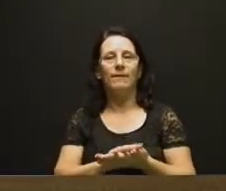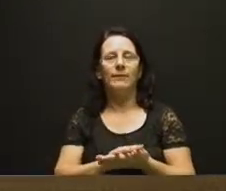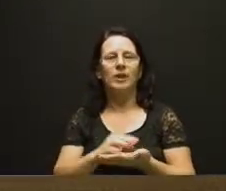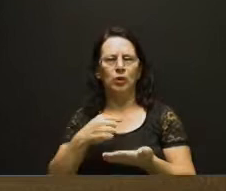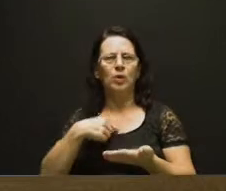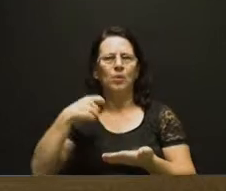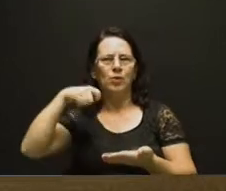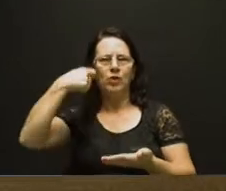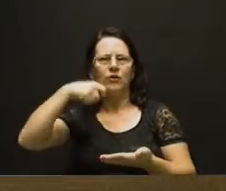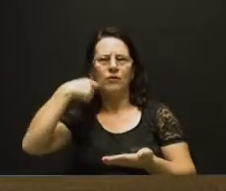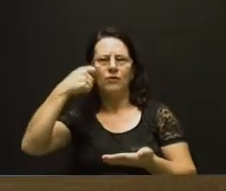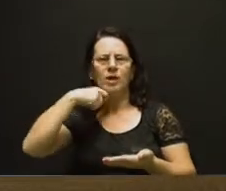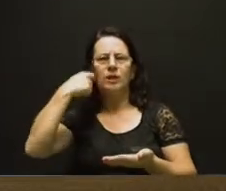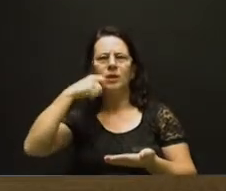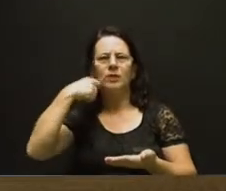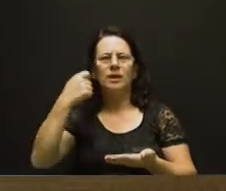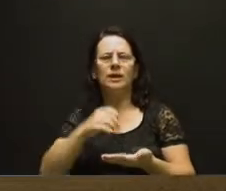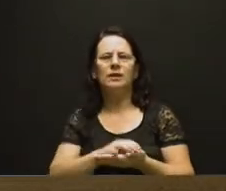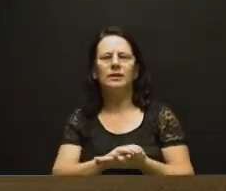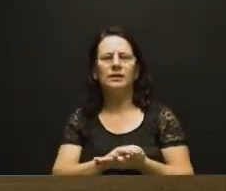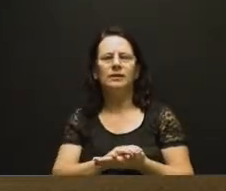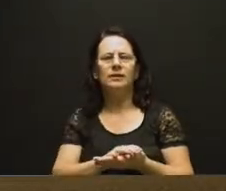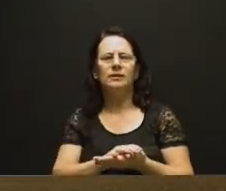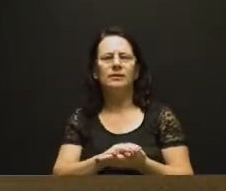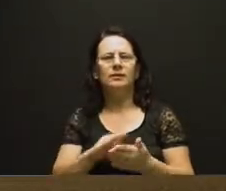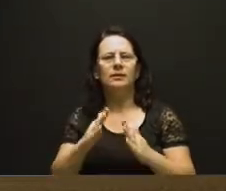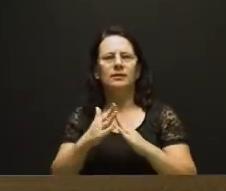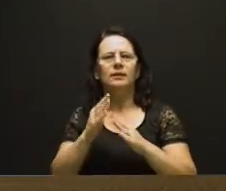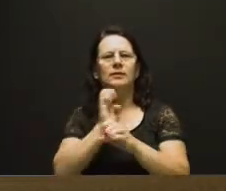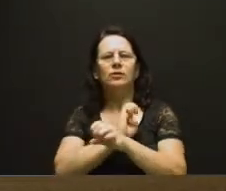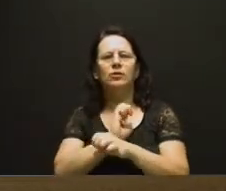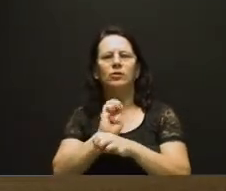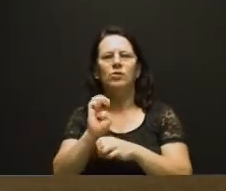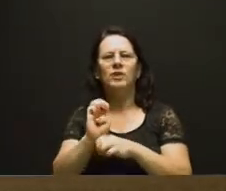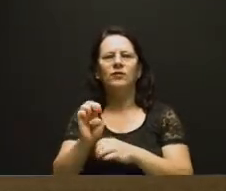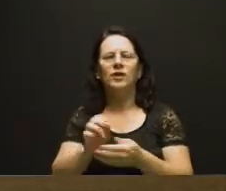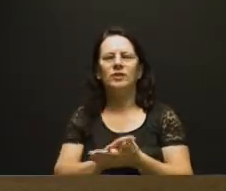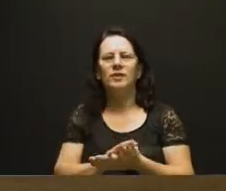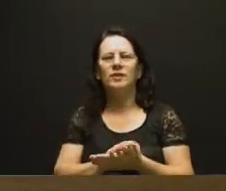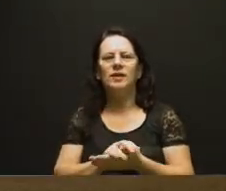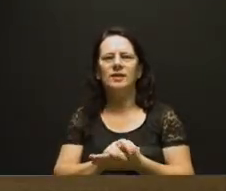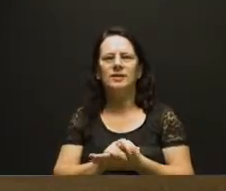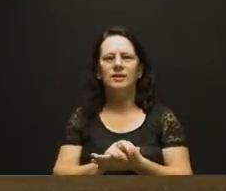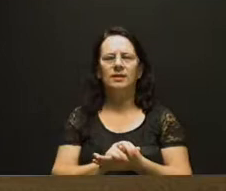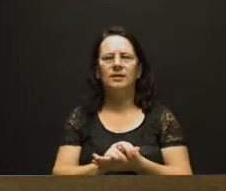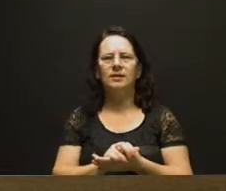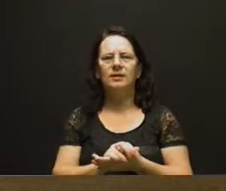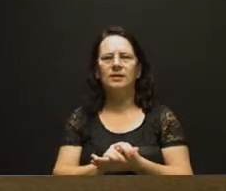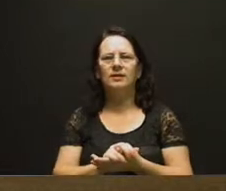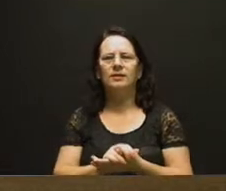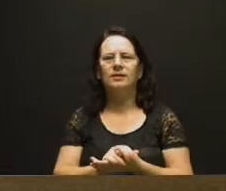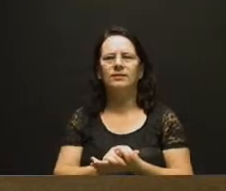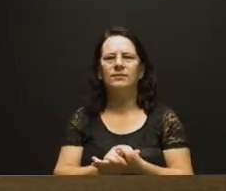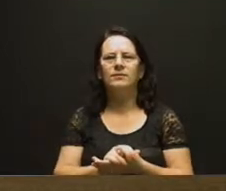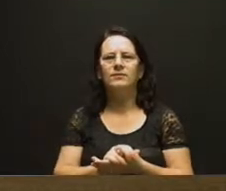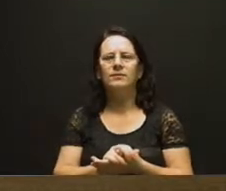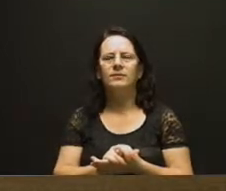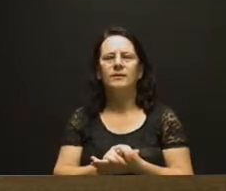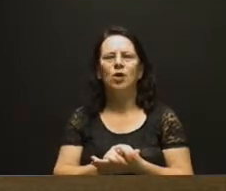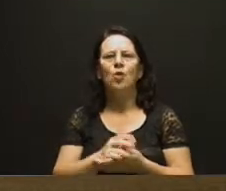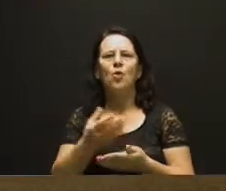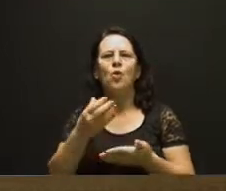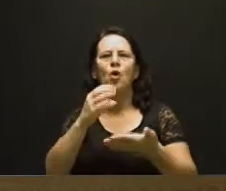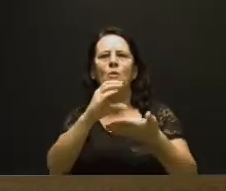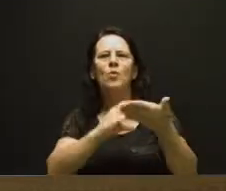os advogados que compõem essa mesa pode contestar que como eu abrir uma casa que estava em dívida de mais de 5 milhões certidões